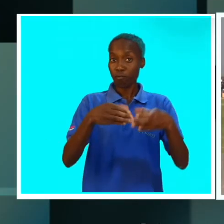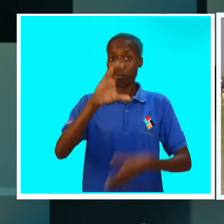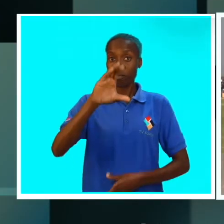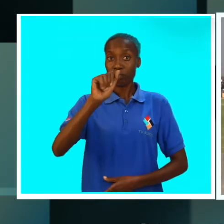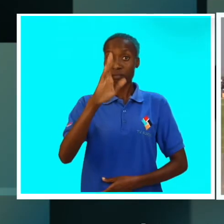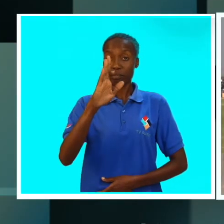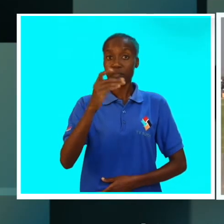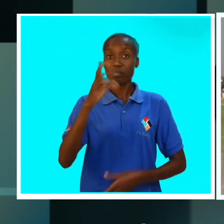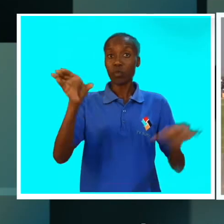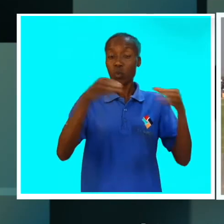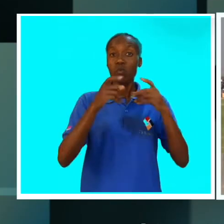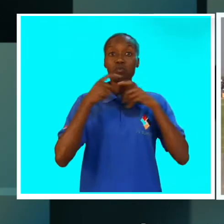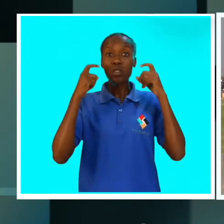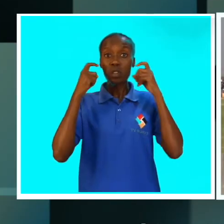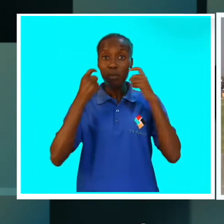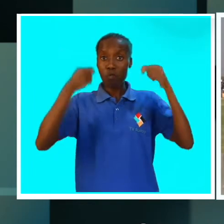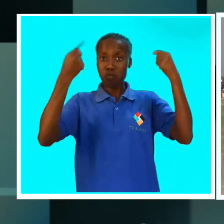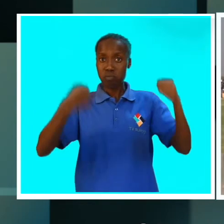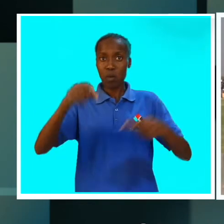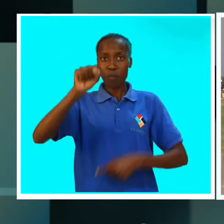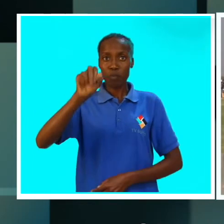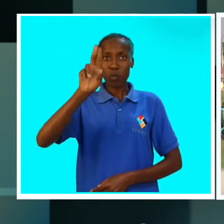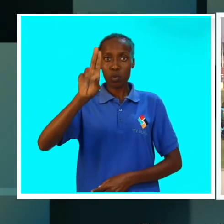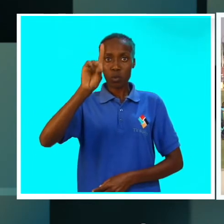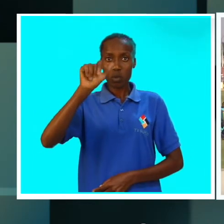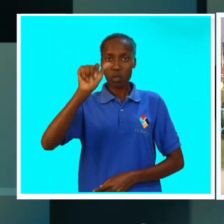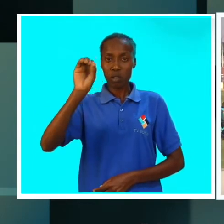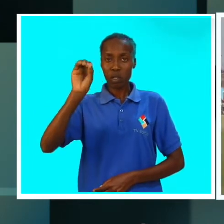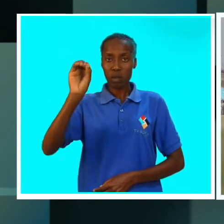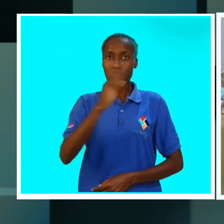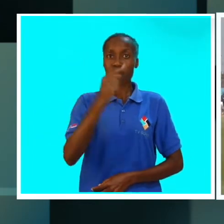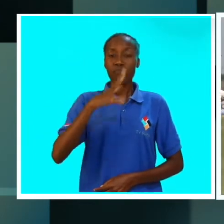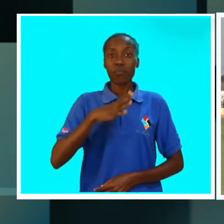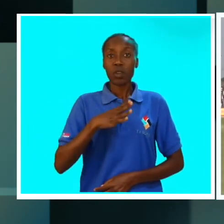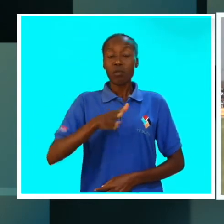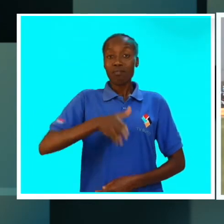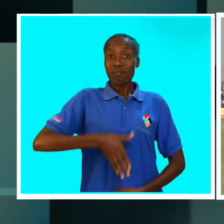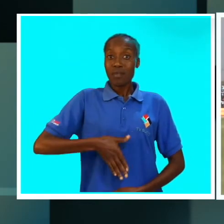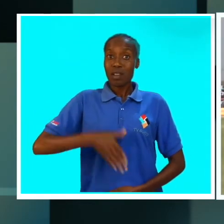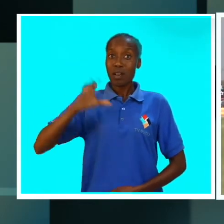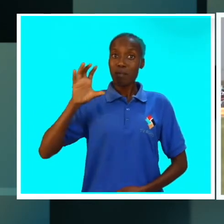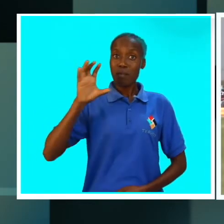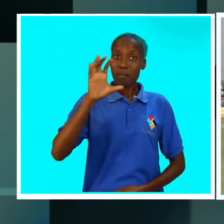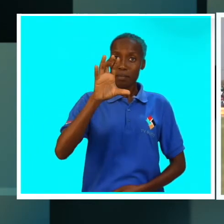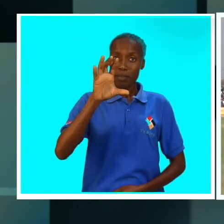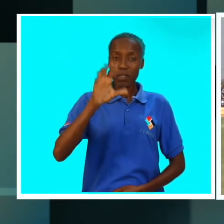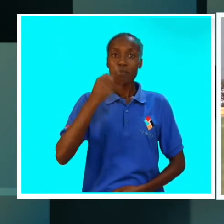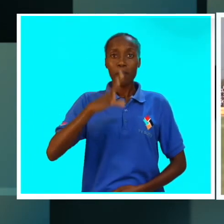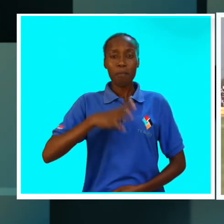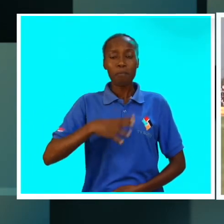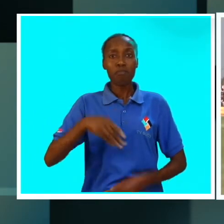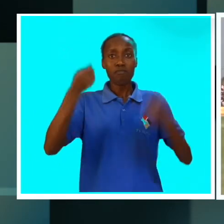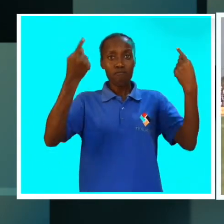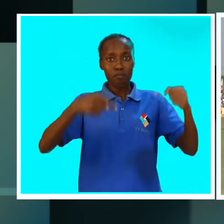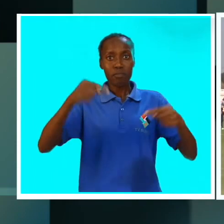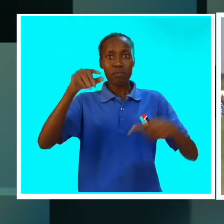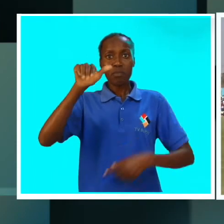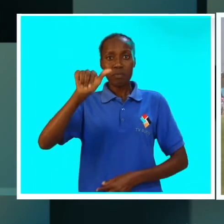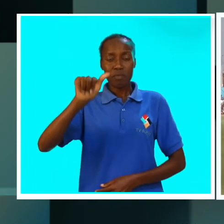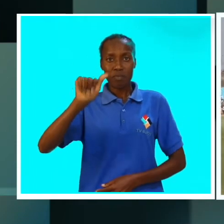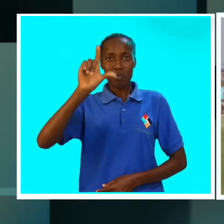Quis o sorteio da CAF que mais uma equipa moçambicana defrontasse um conjunto sudanês. Trata-se da União Desportiva de Sungo, que tem pela frente o